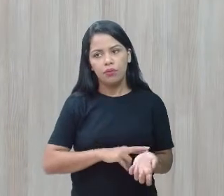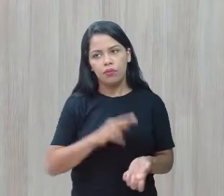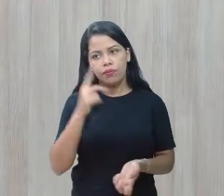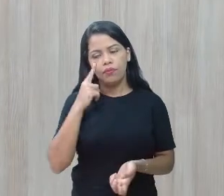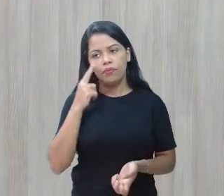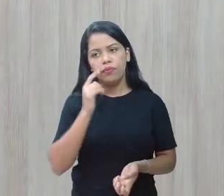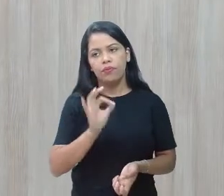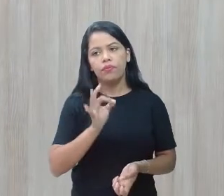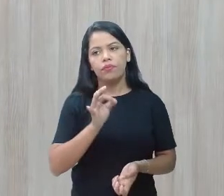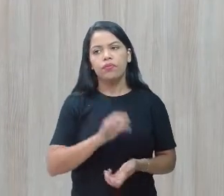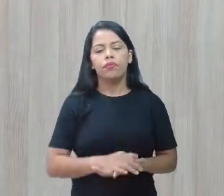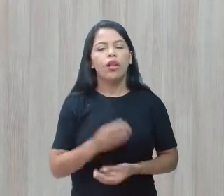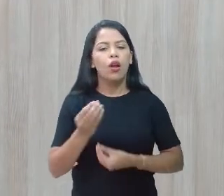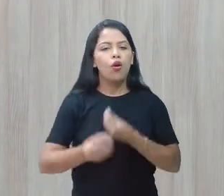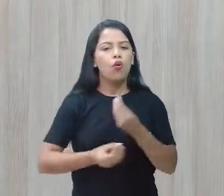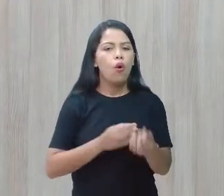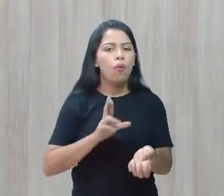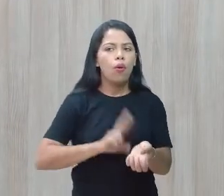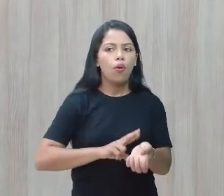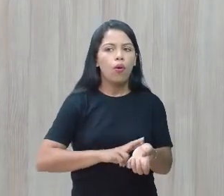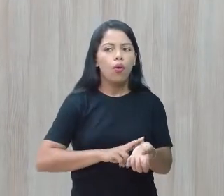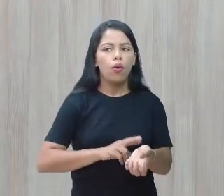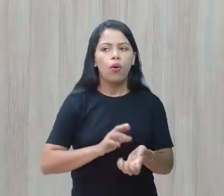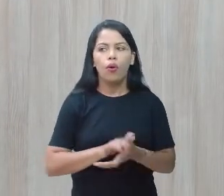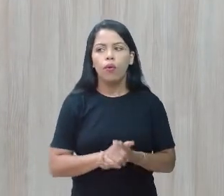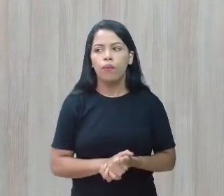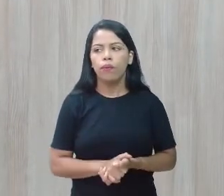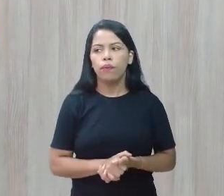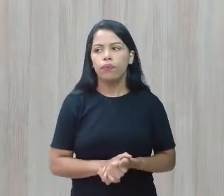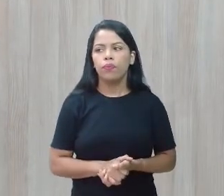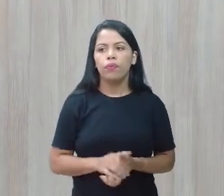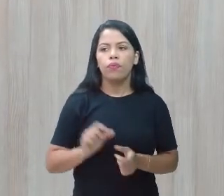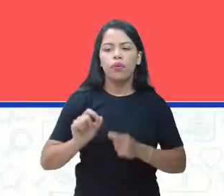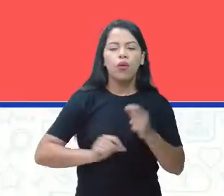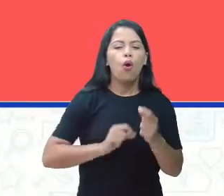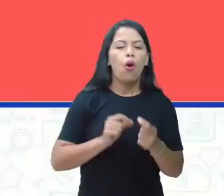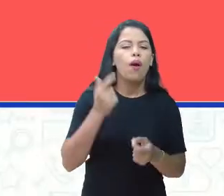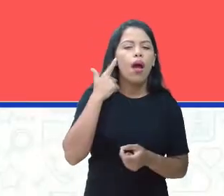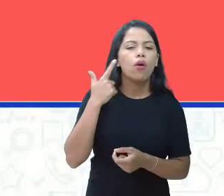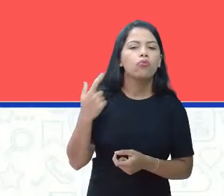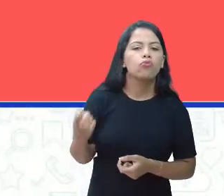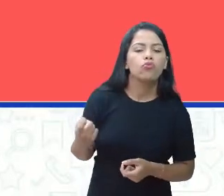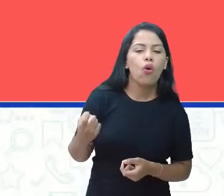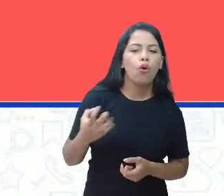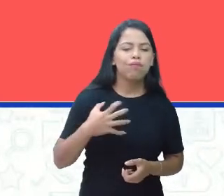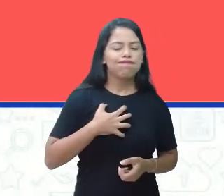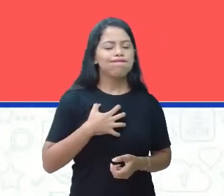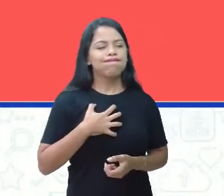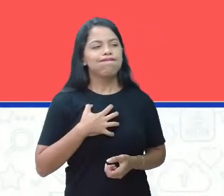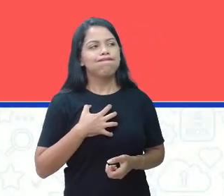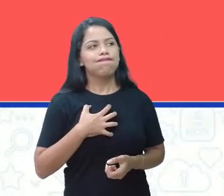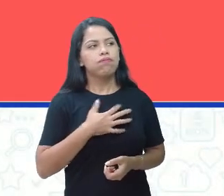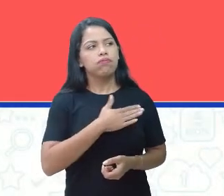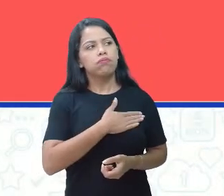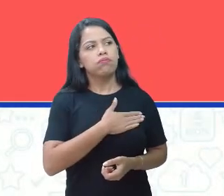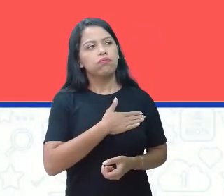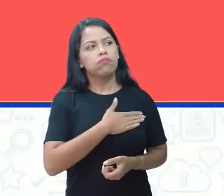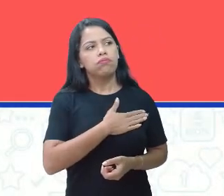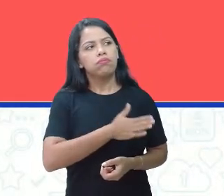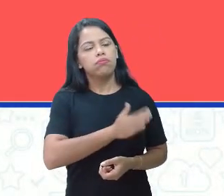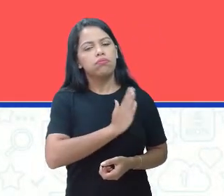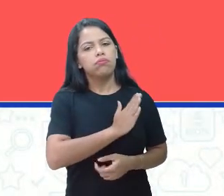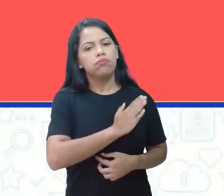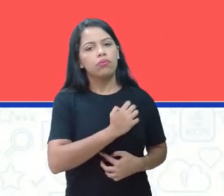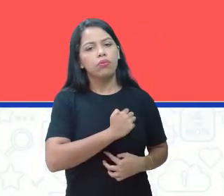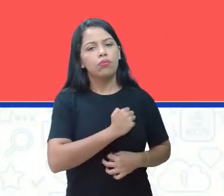observem direitinho como é esse toque, ó. Que é esse barulhinho aí que a gente consegue ouvir e muitas vezes, né,